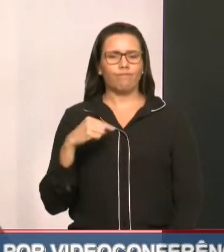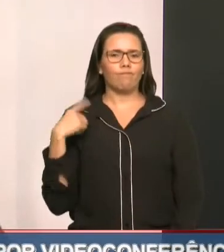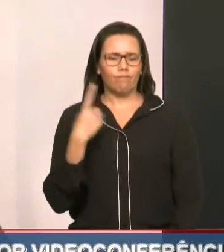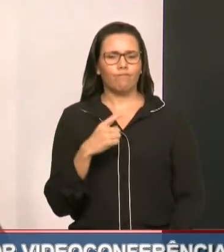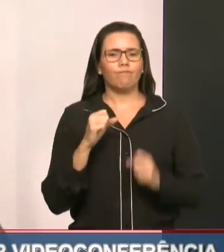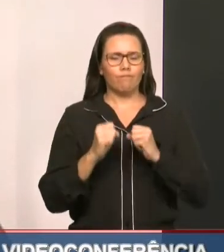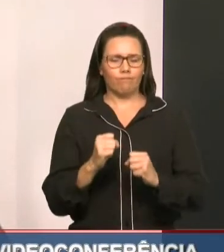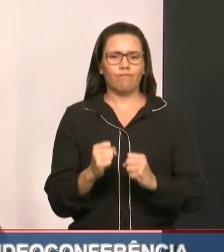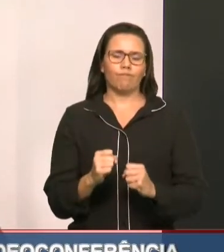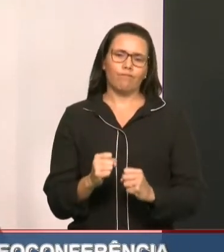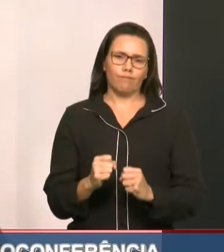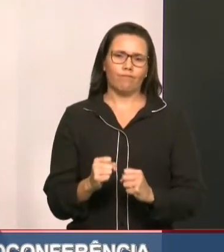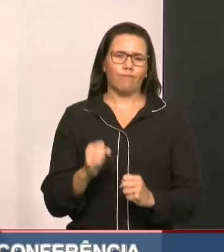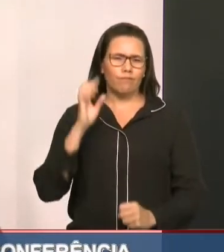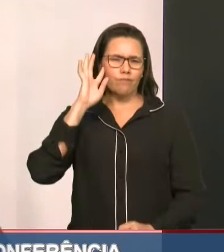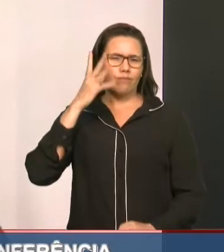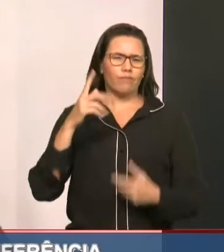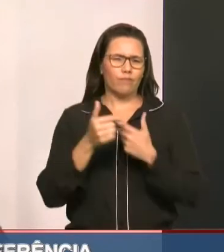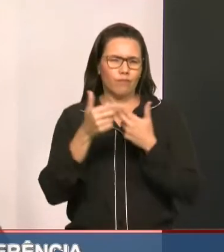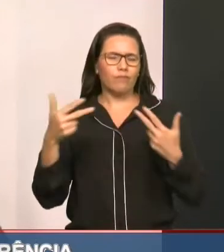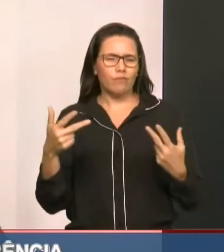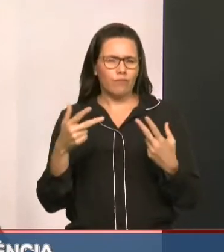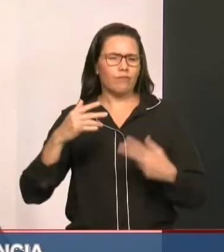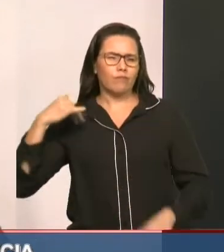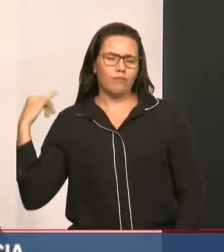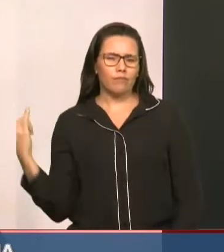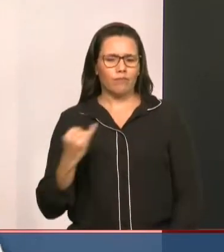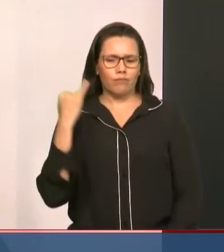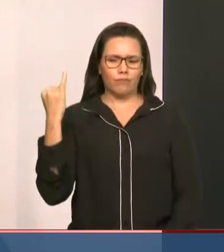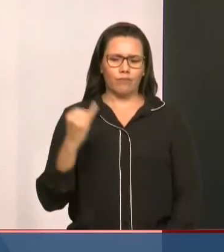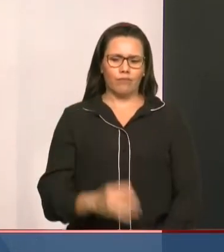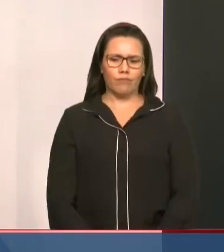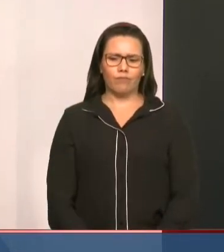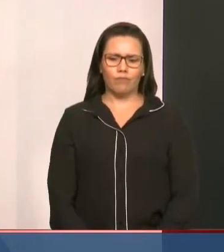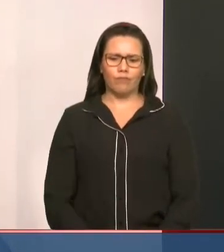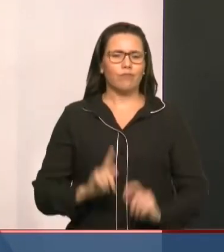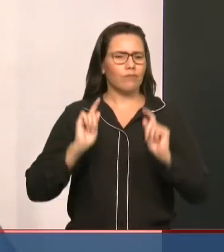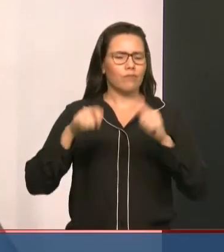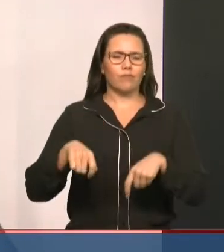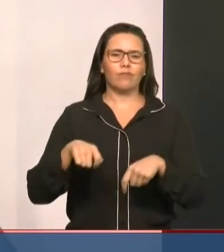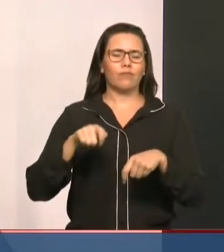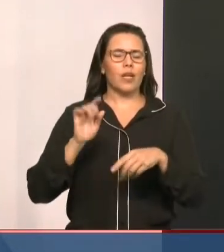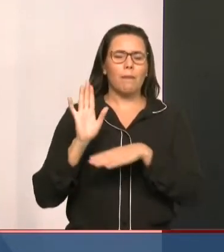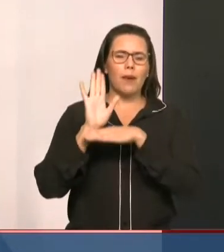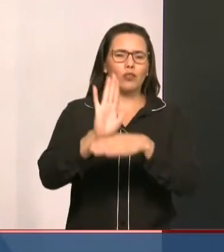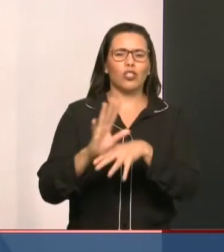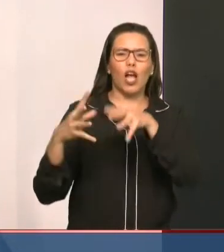que são importantes, sim. Apesar de não resolver todos os problemas, mas mostra que